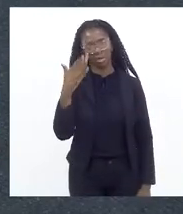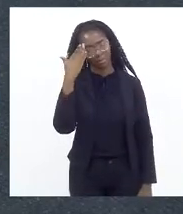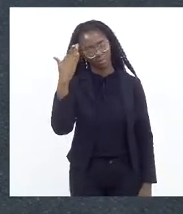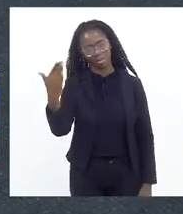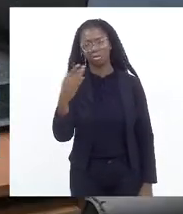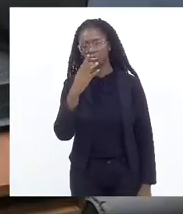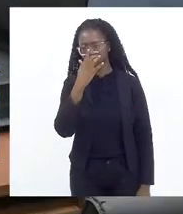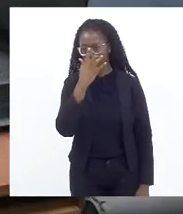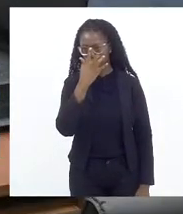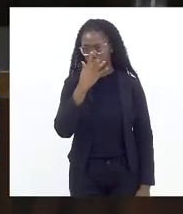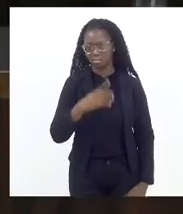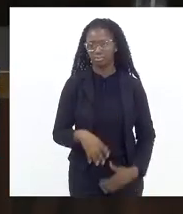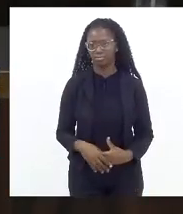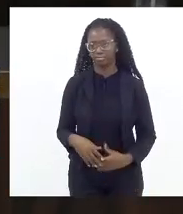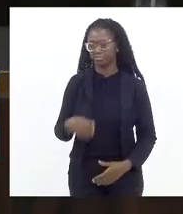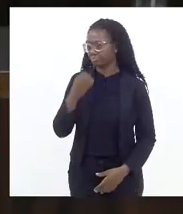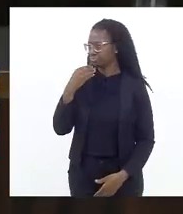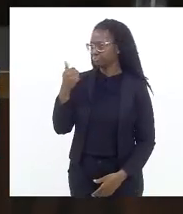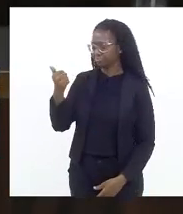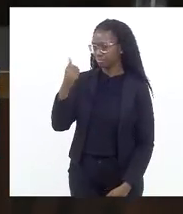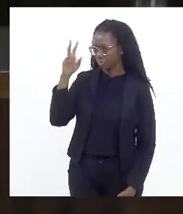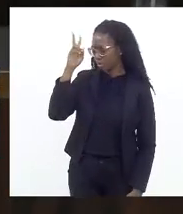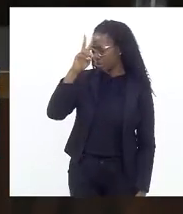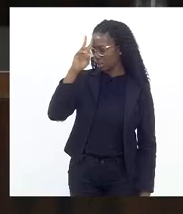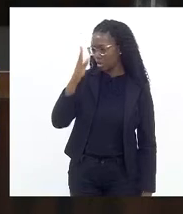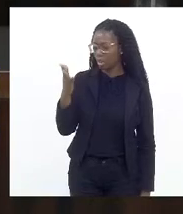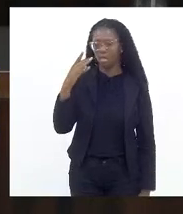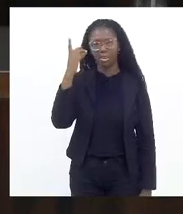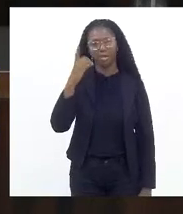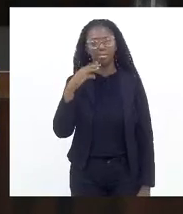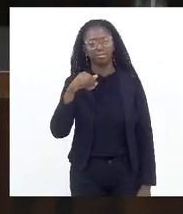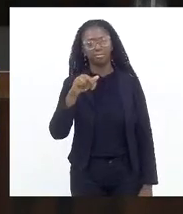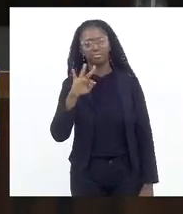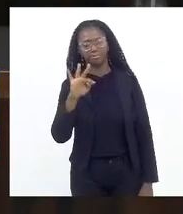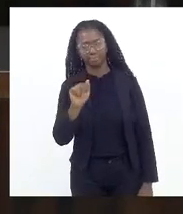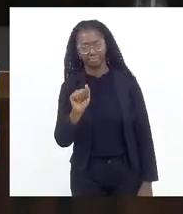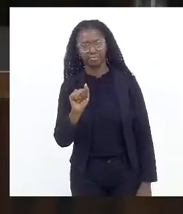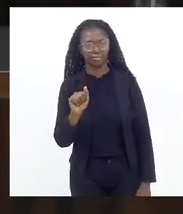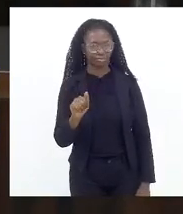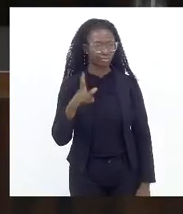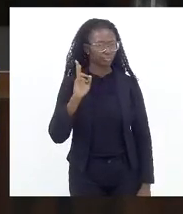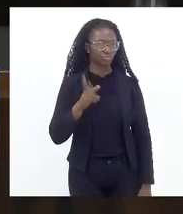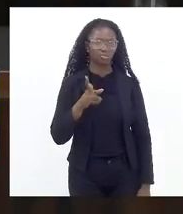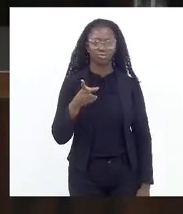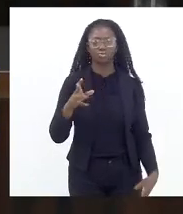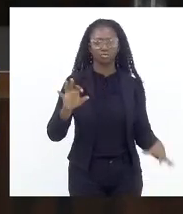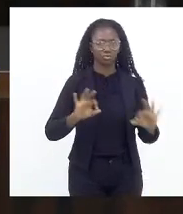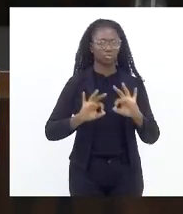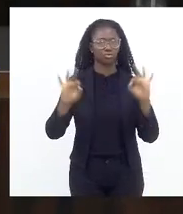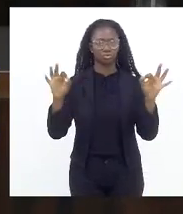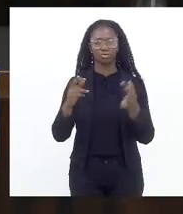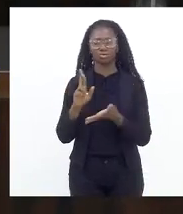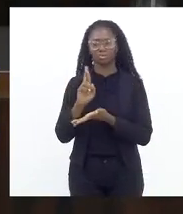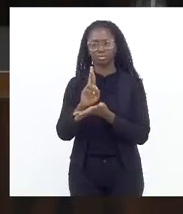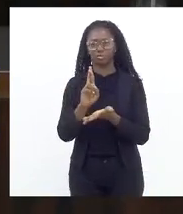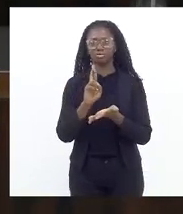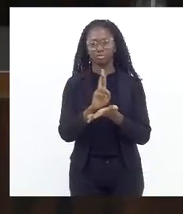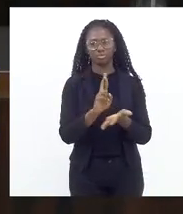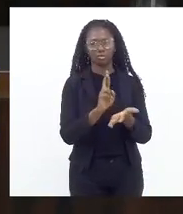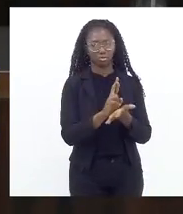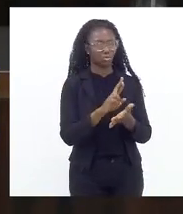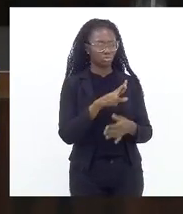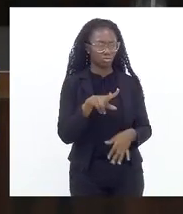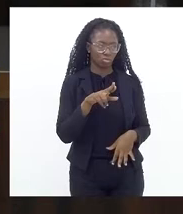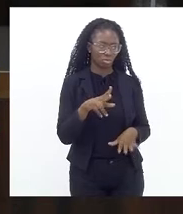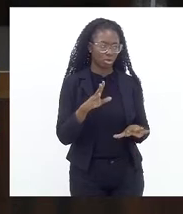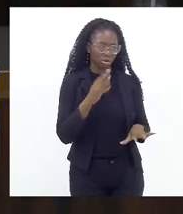obrigada. Muito bem lembrada, deputada Marta Rocha, como sempre, um excelente representante, não desmerecendo os demais